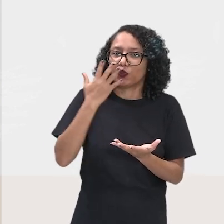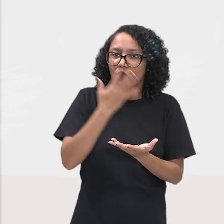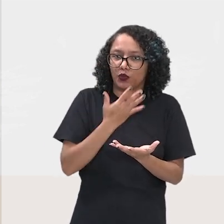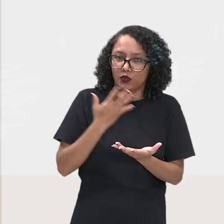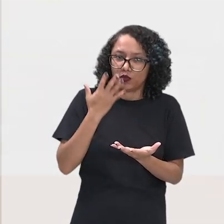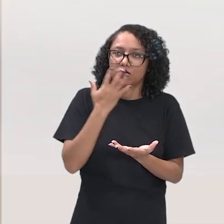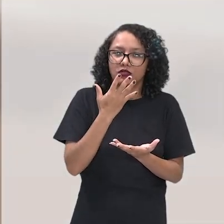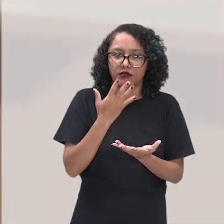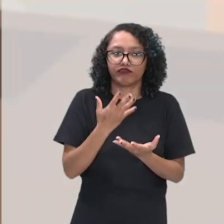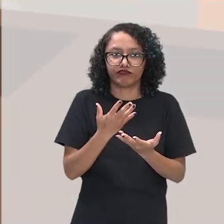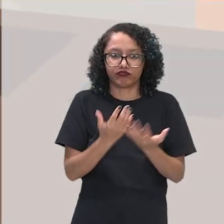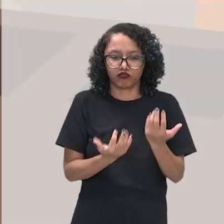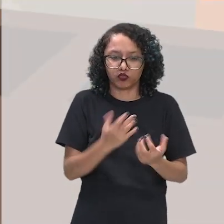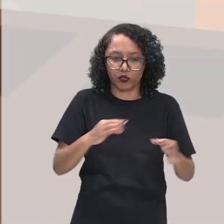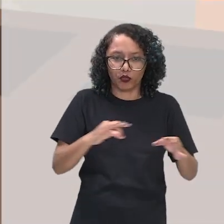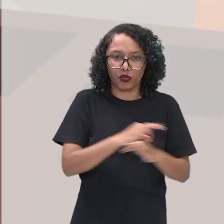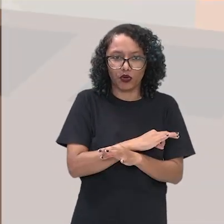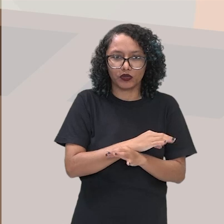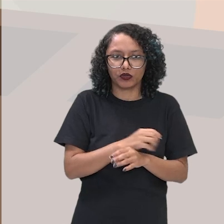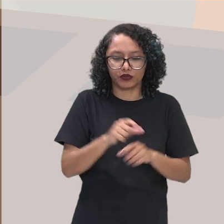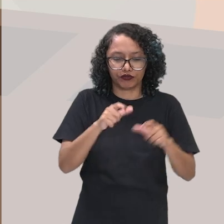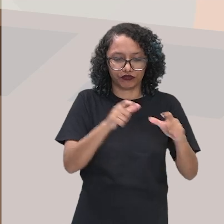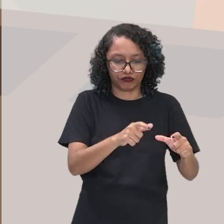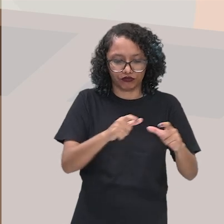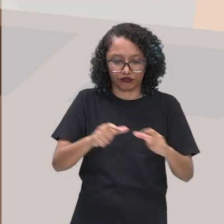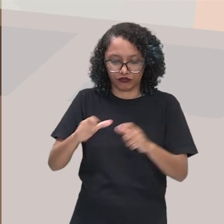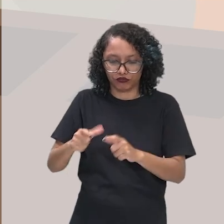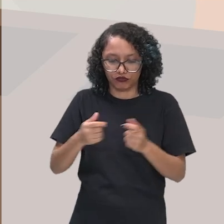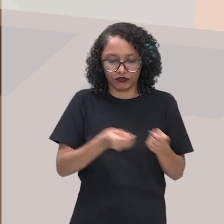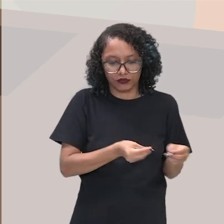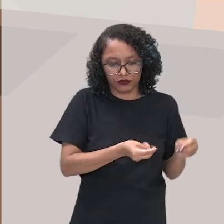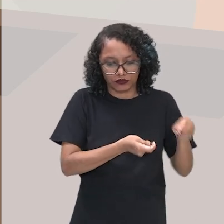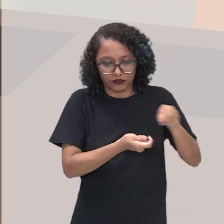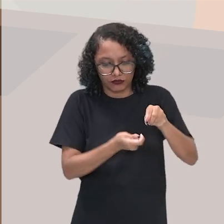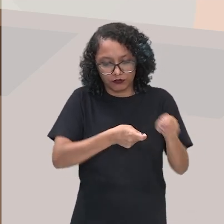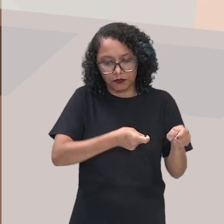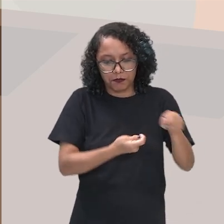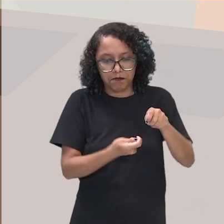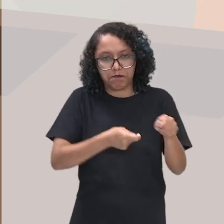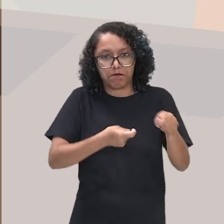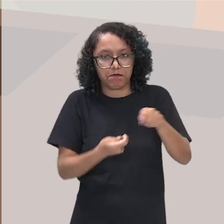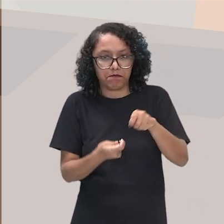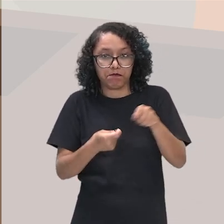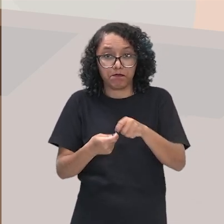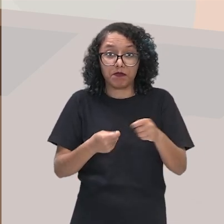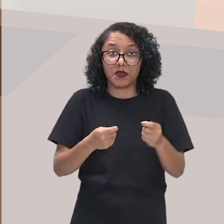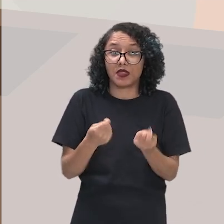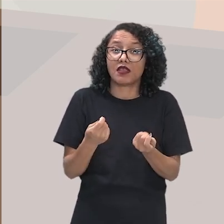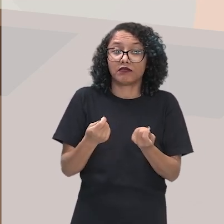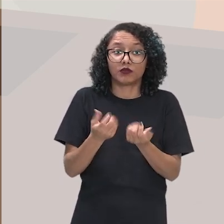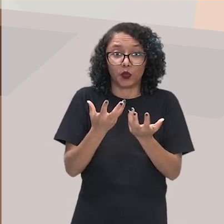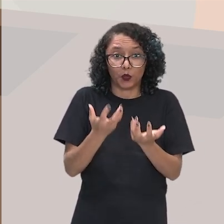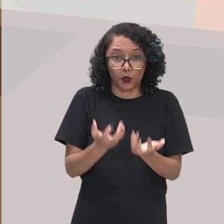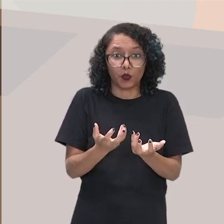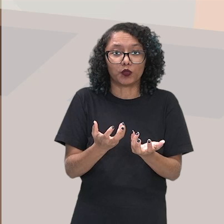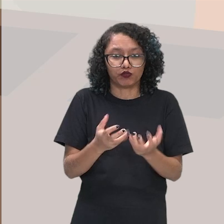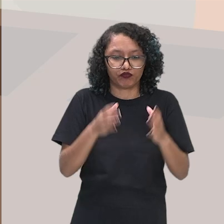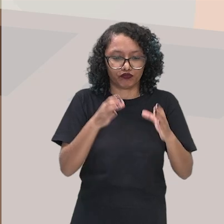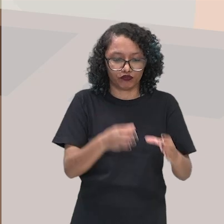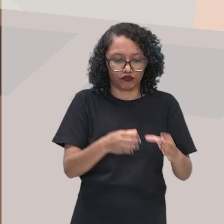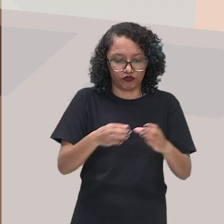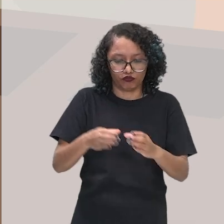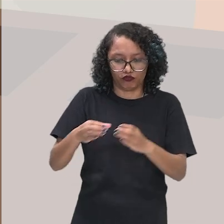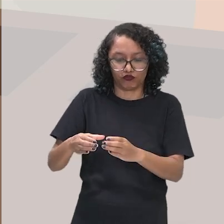Após a fervura, o caldo é despejado em moldes de barro, onde seca e solidifica, formando blocos de